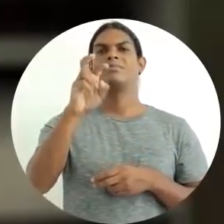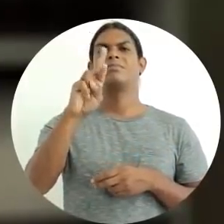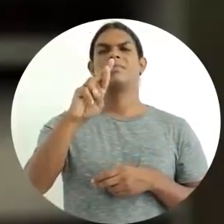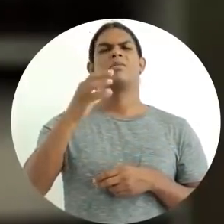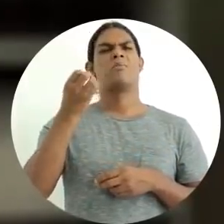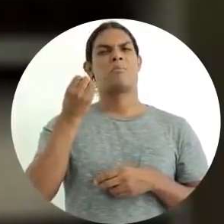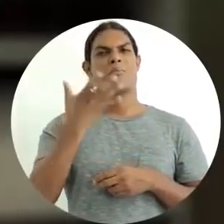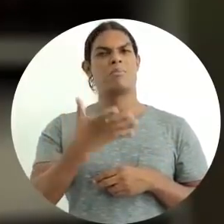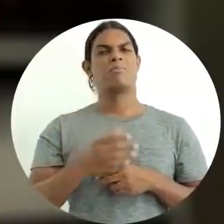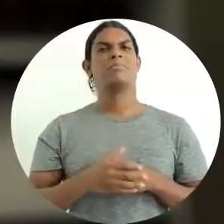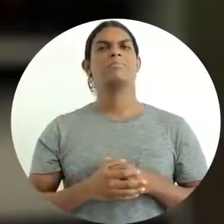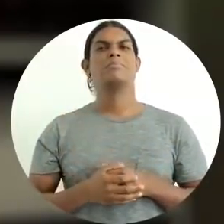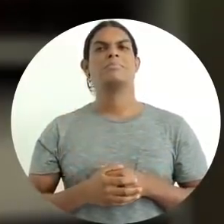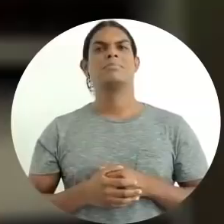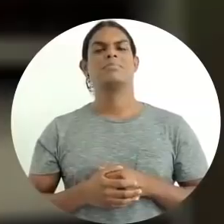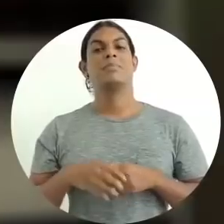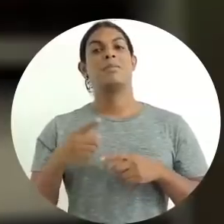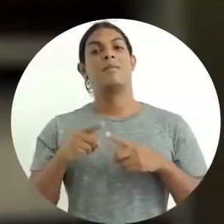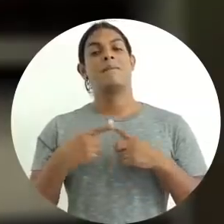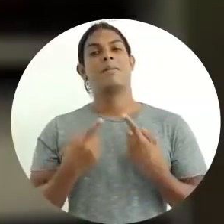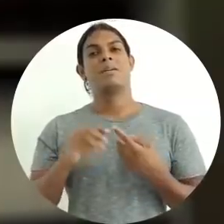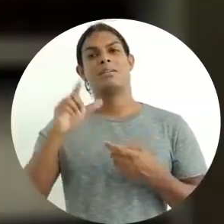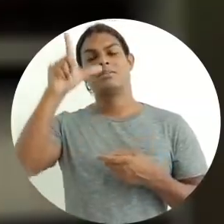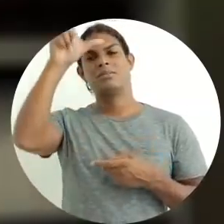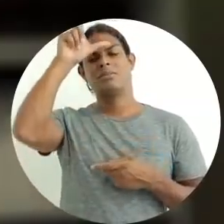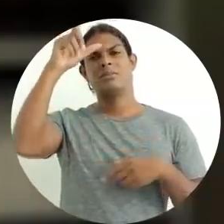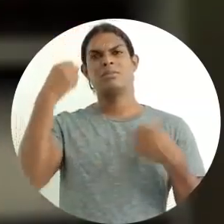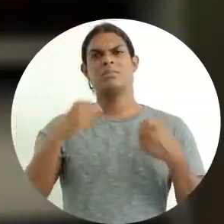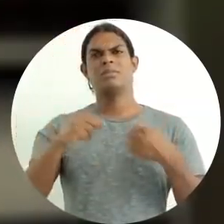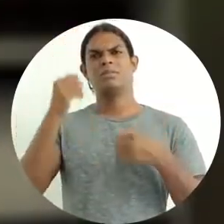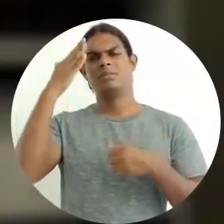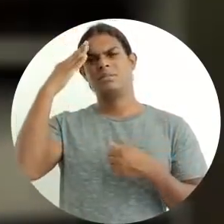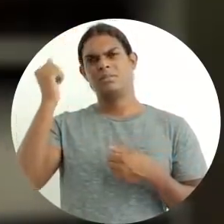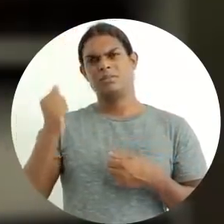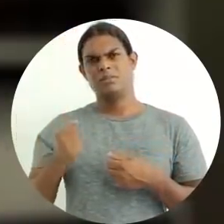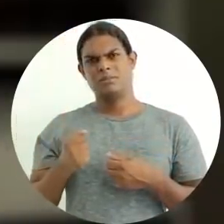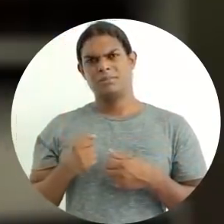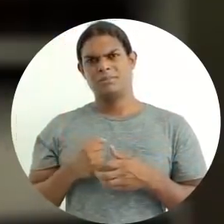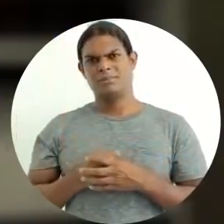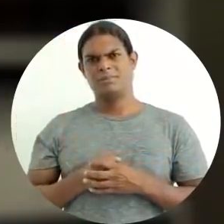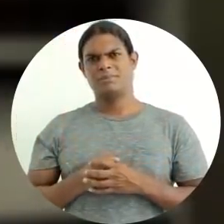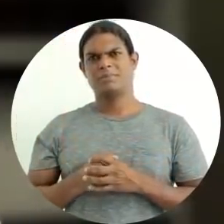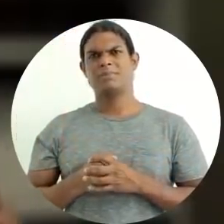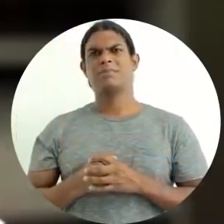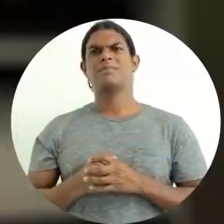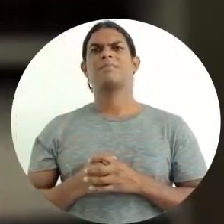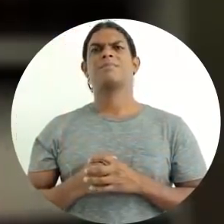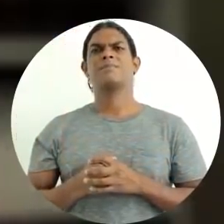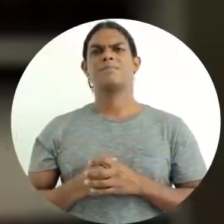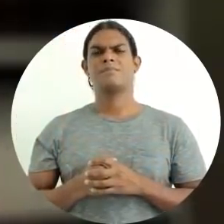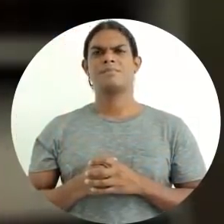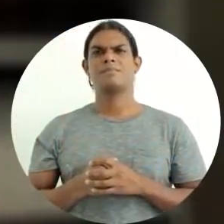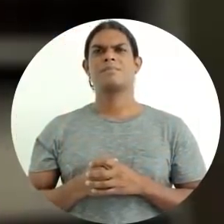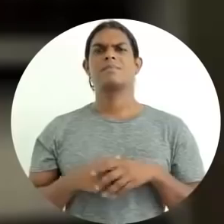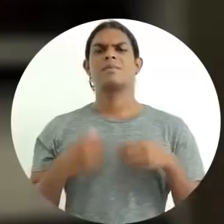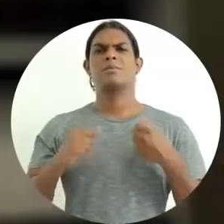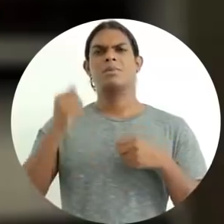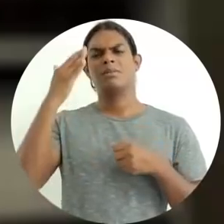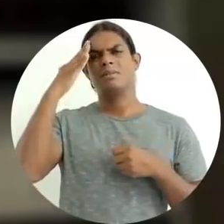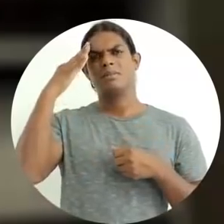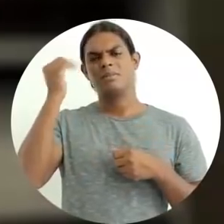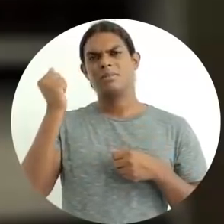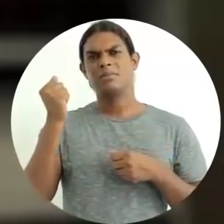é? Ter o poder, mas o líder, ele precisa saber lidar com este